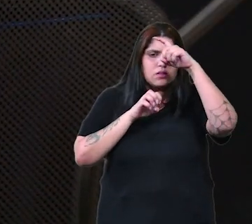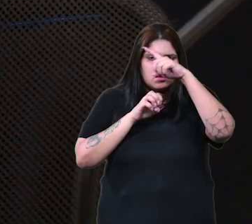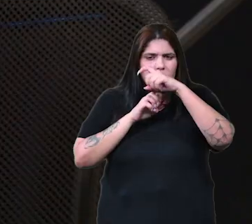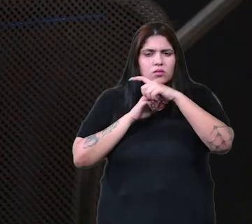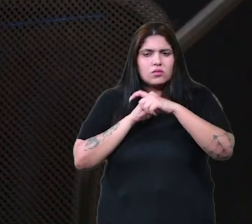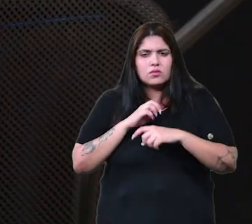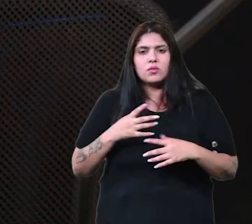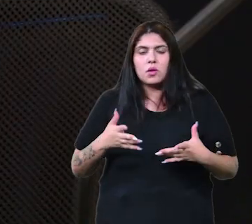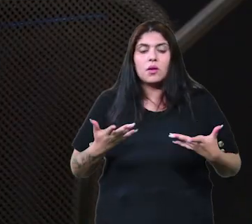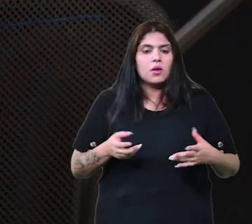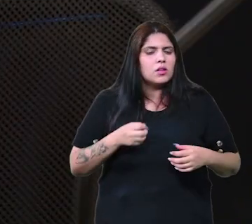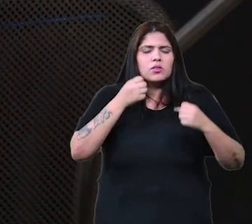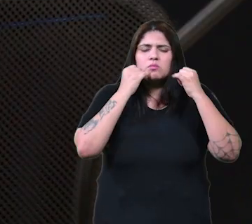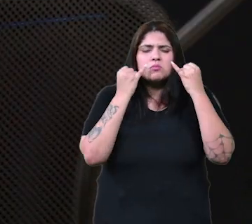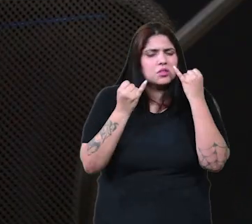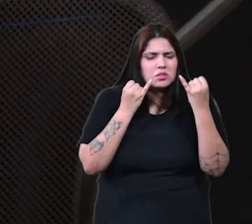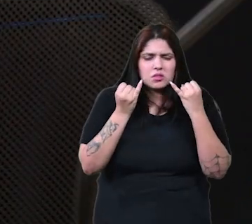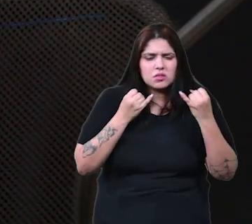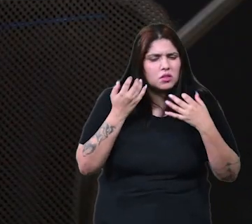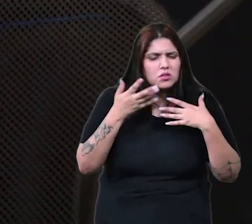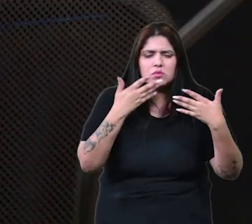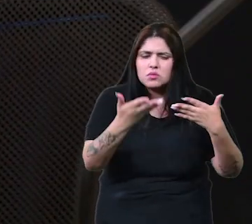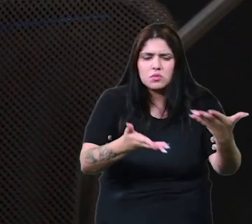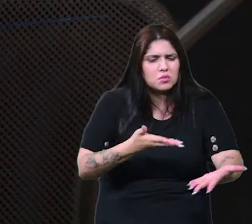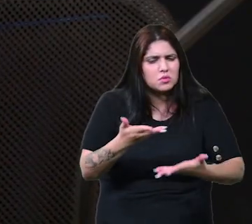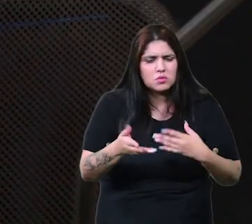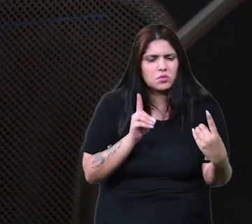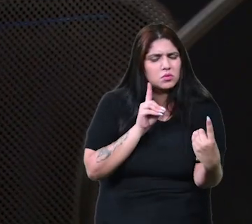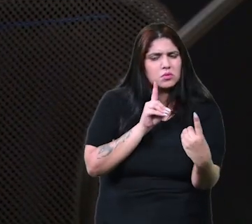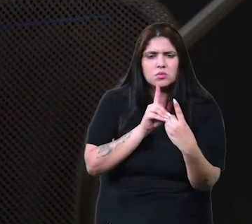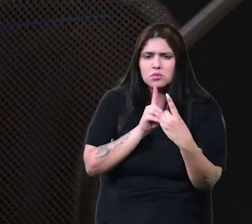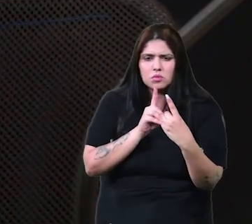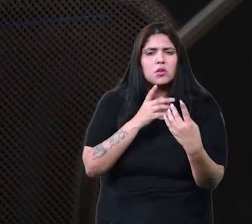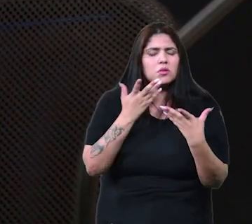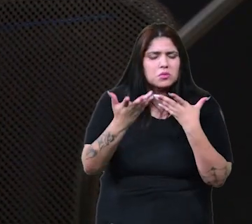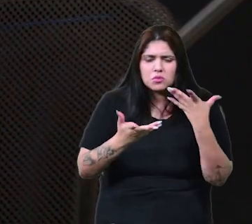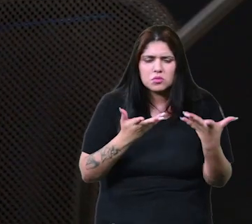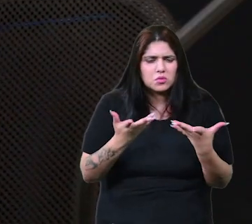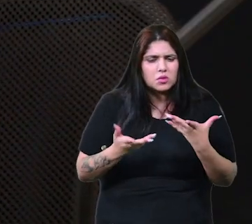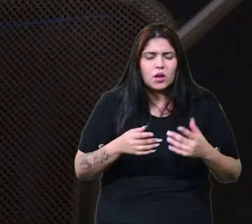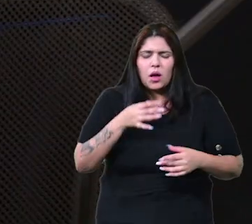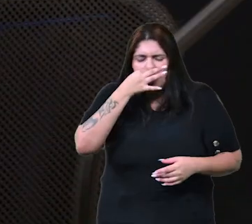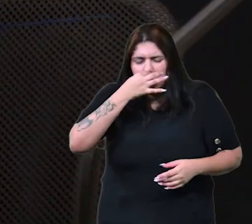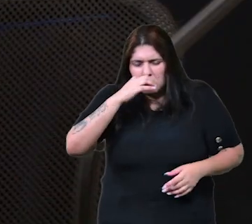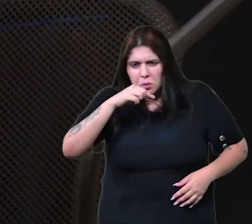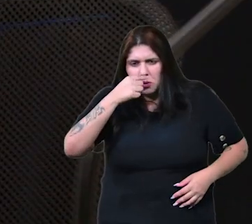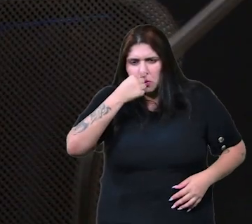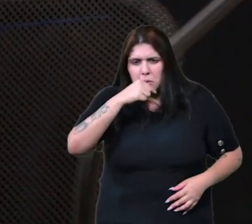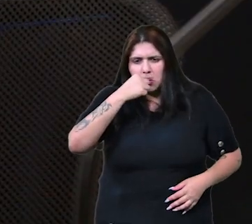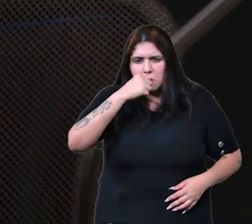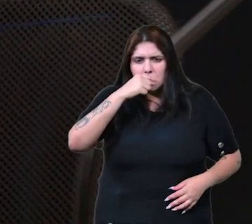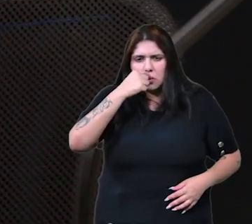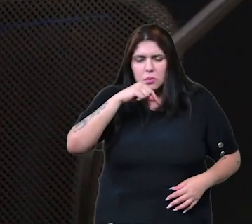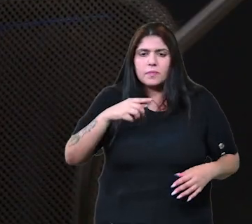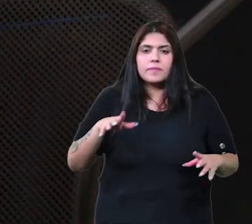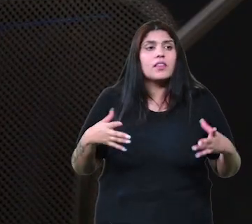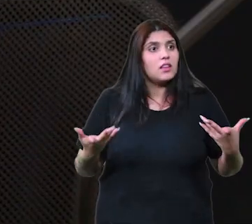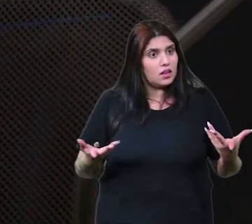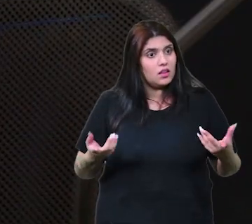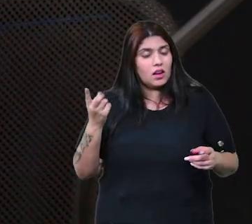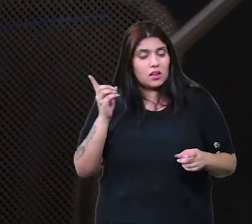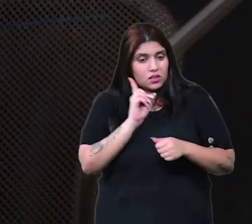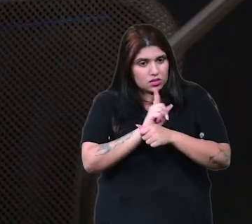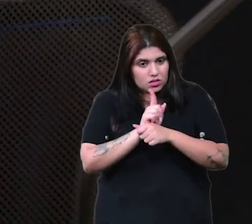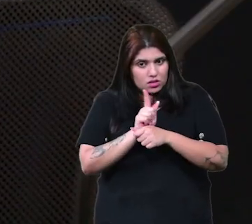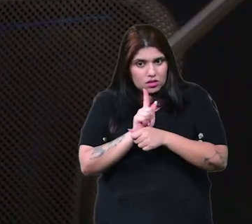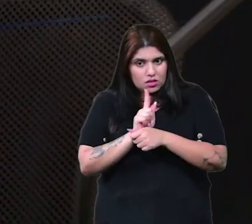recepção para fazer o check-in. E nitidamente gripada, resfriada, né? E aí a gerente de alimentos e bebidas foi até a